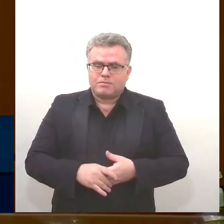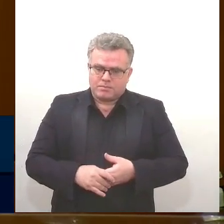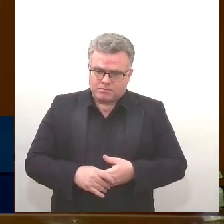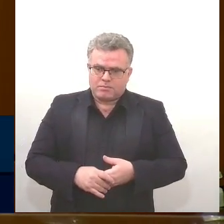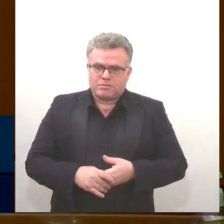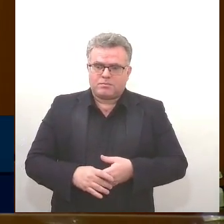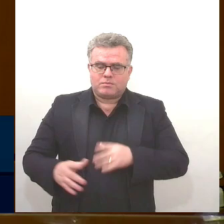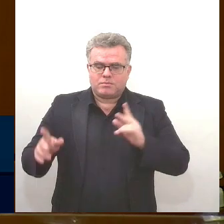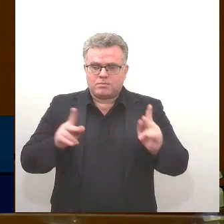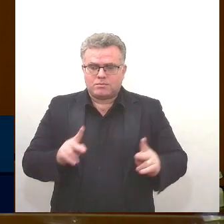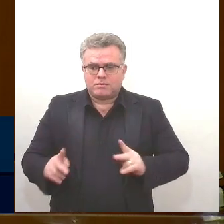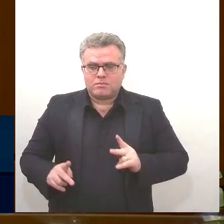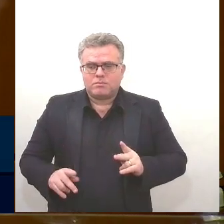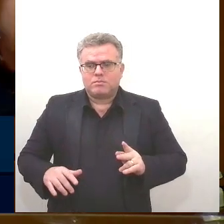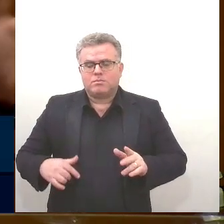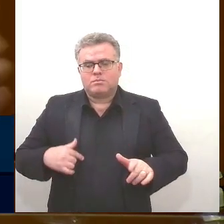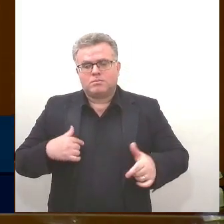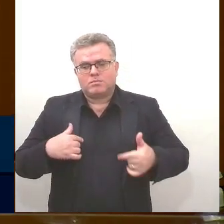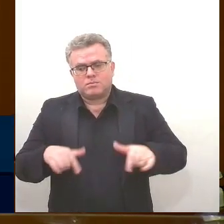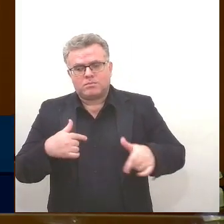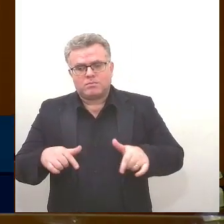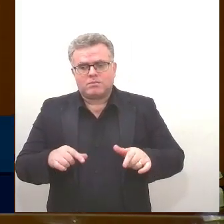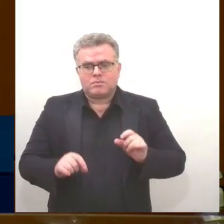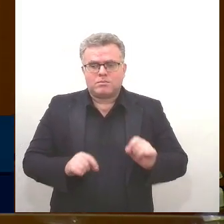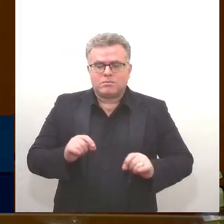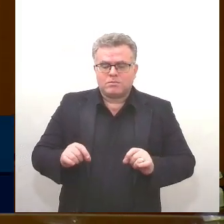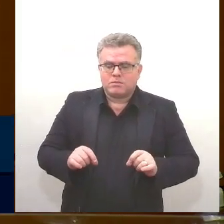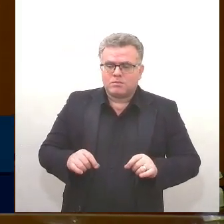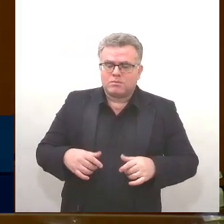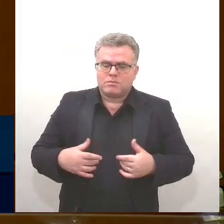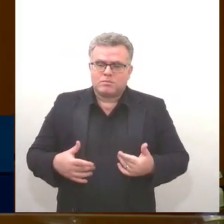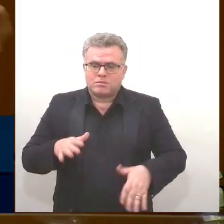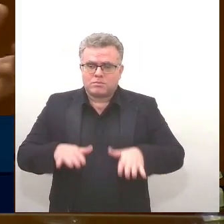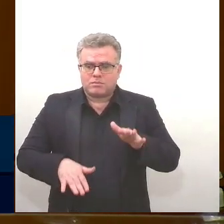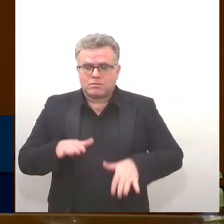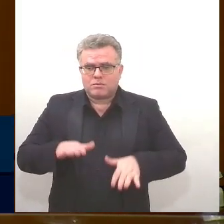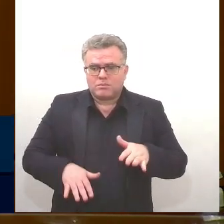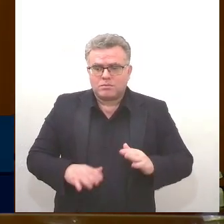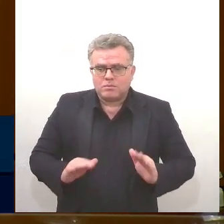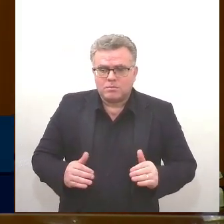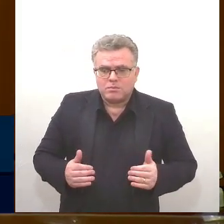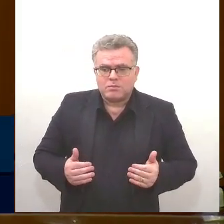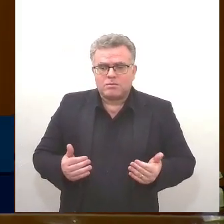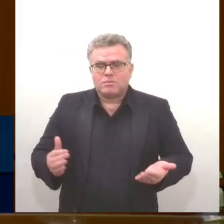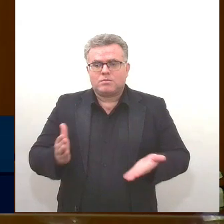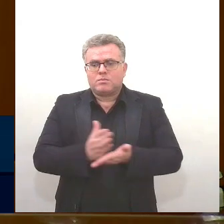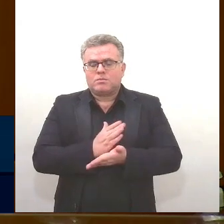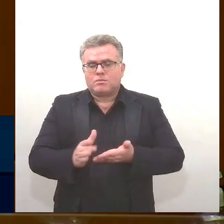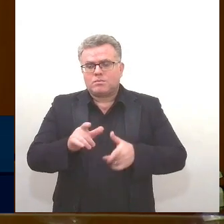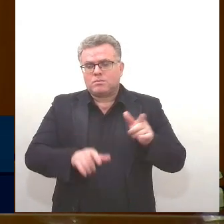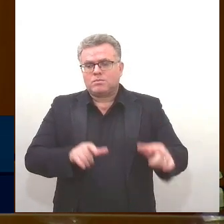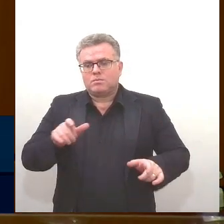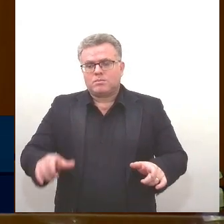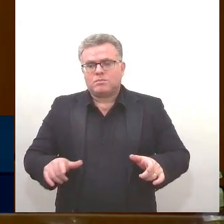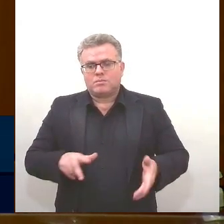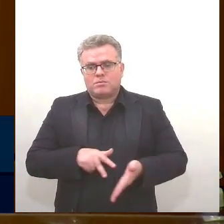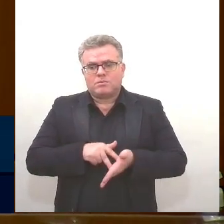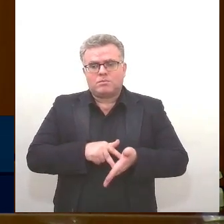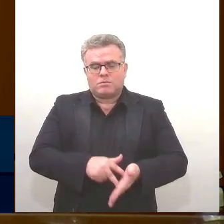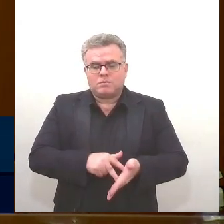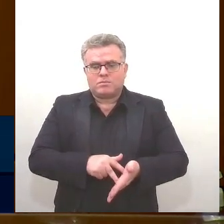trabalho mas que vez ou outra alguns coronéis se acham no direito no